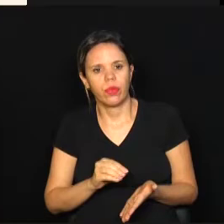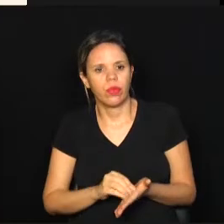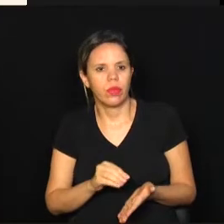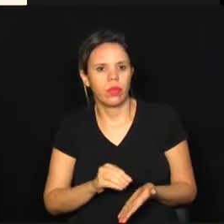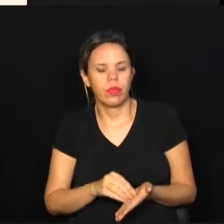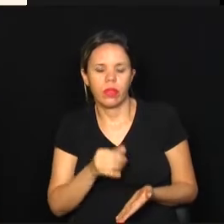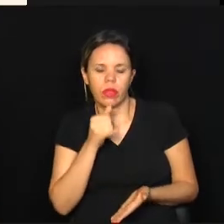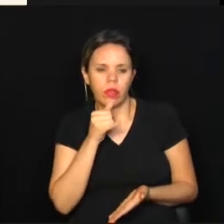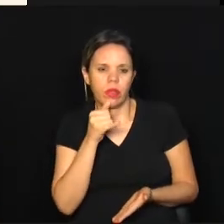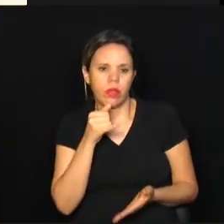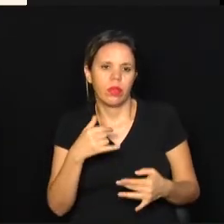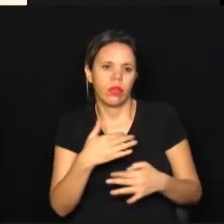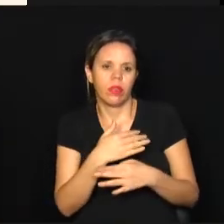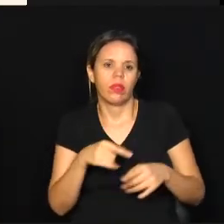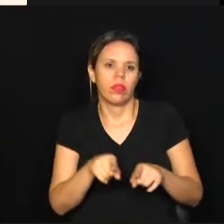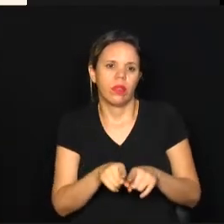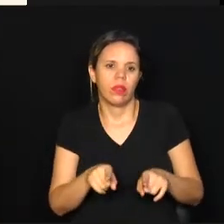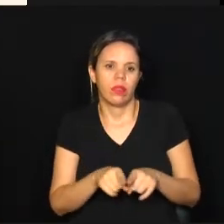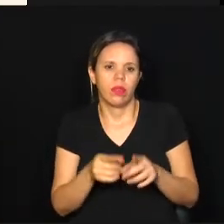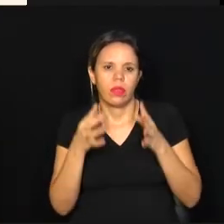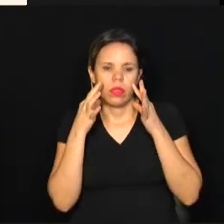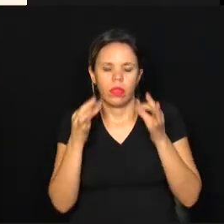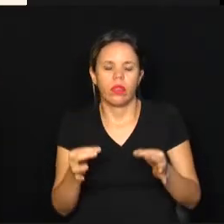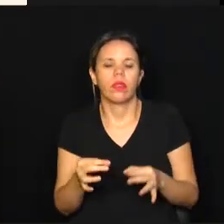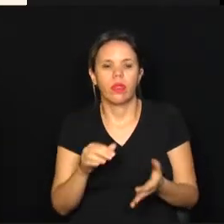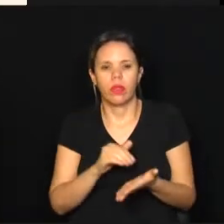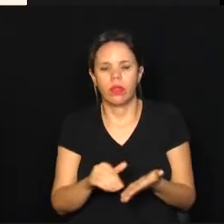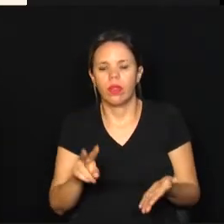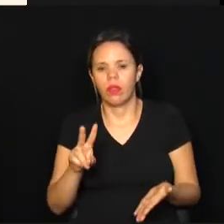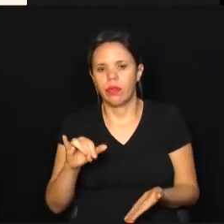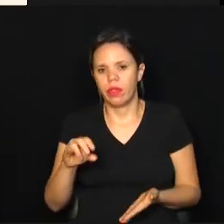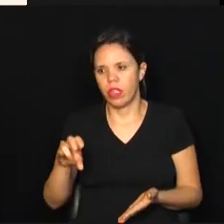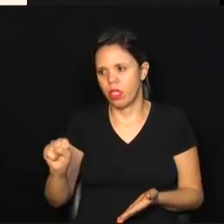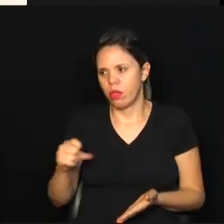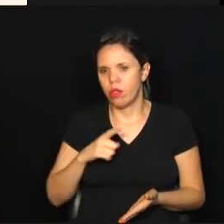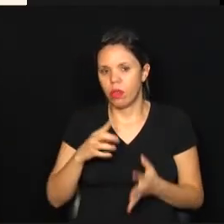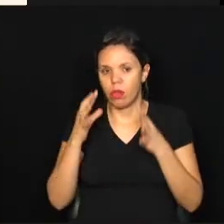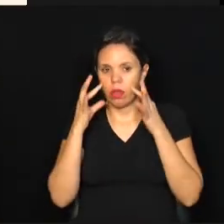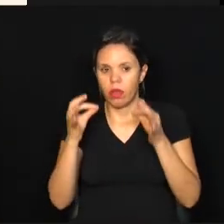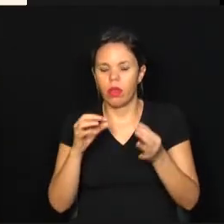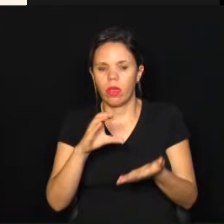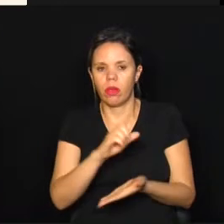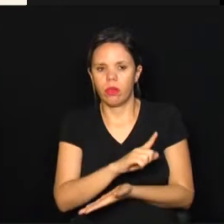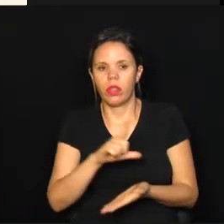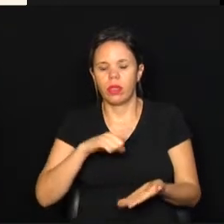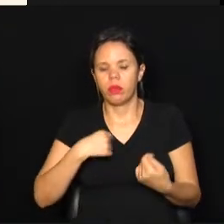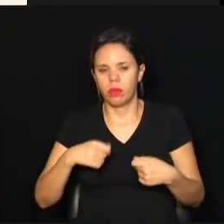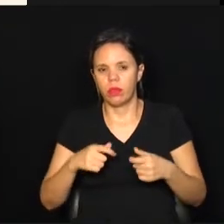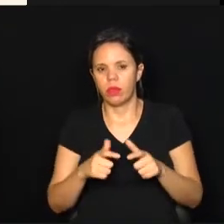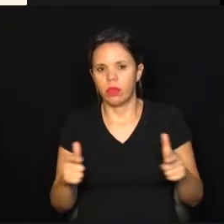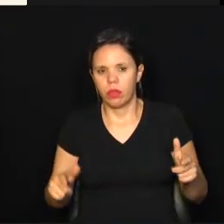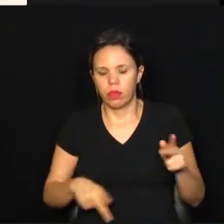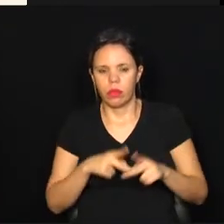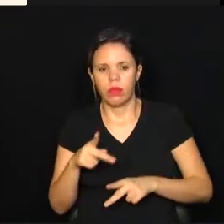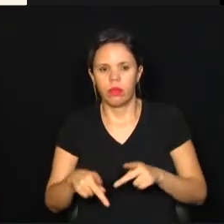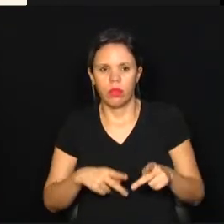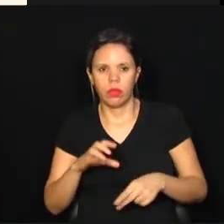o Vinícius tem um olhar muito criterioso para essa região, né, que é a demanda maior da